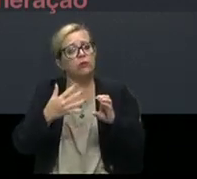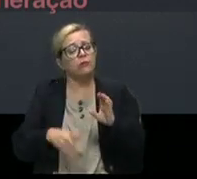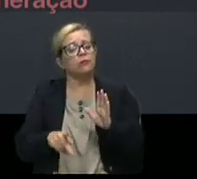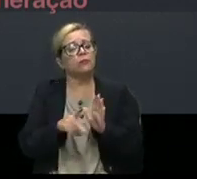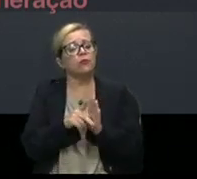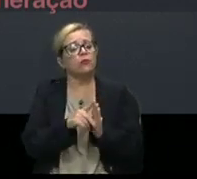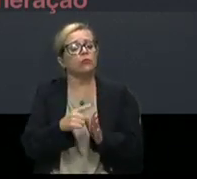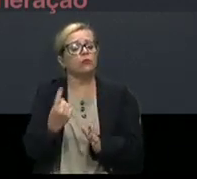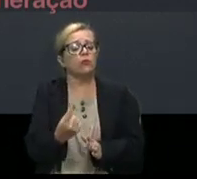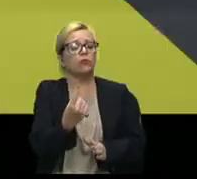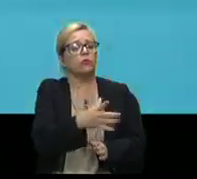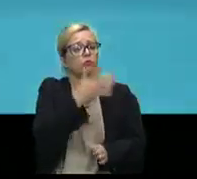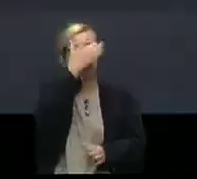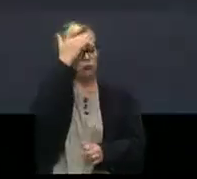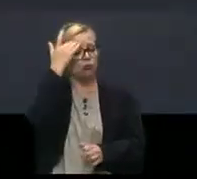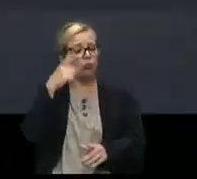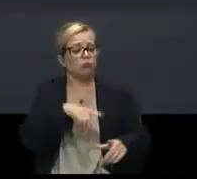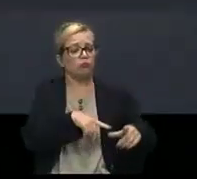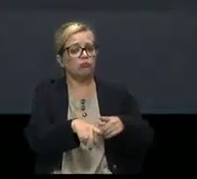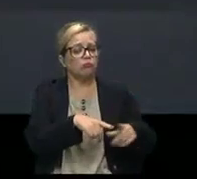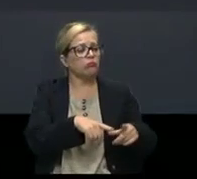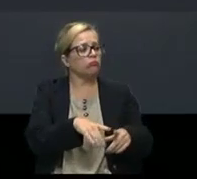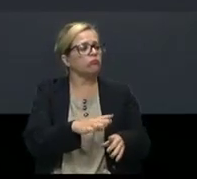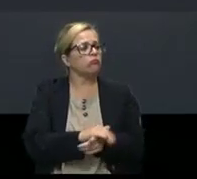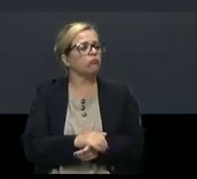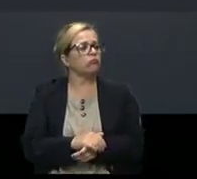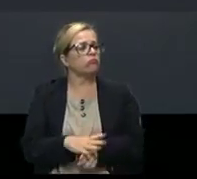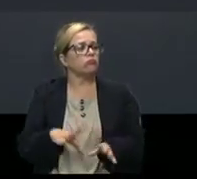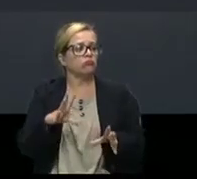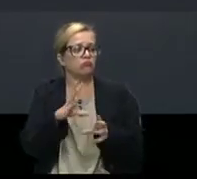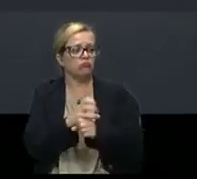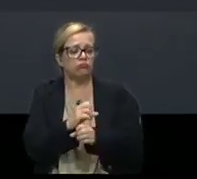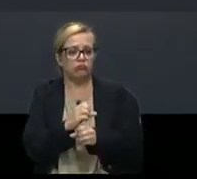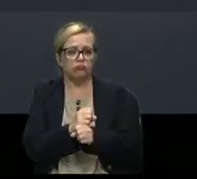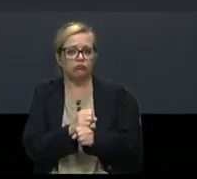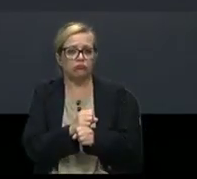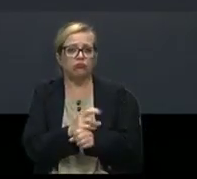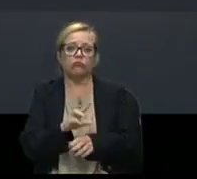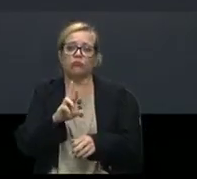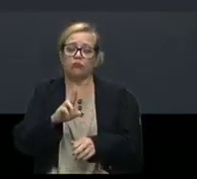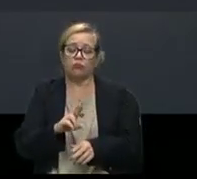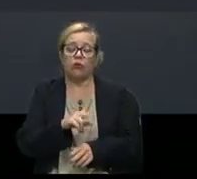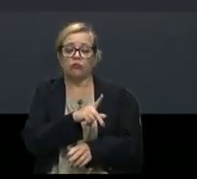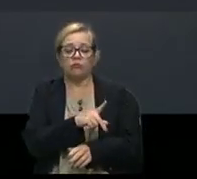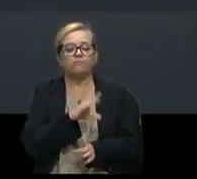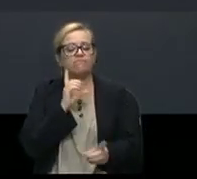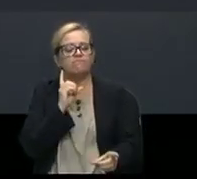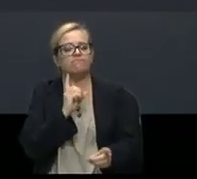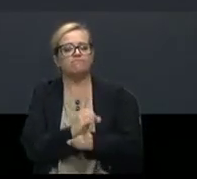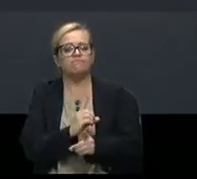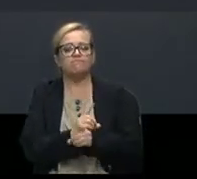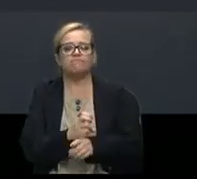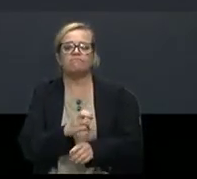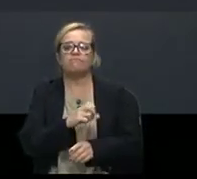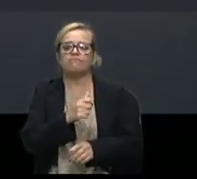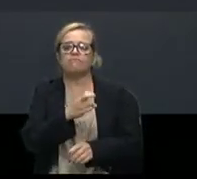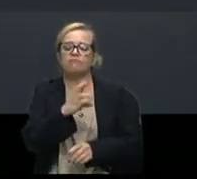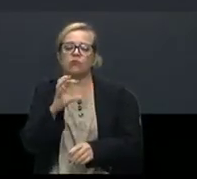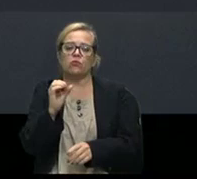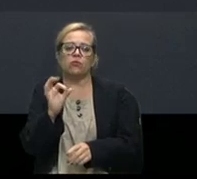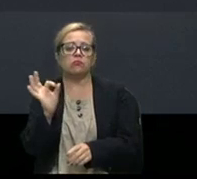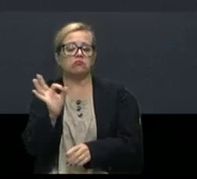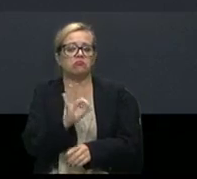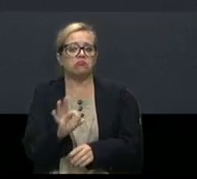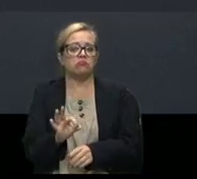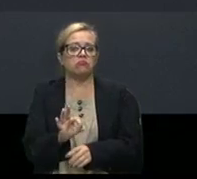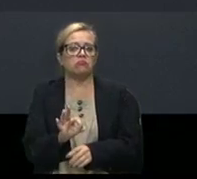próprias de cada funcionário? Calculando o coeficiente de determinação, você descobriu que apenas 50% da